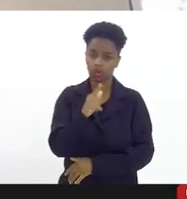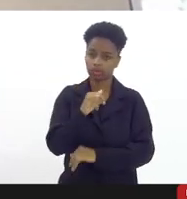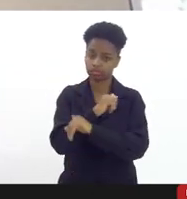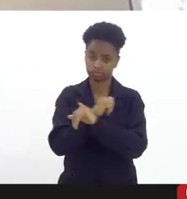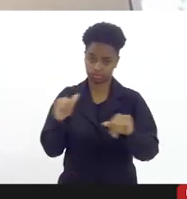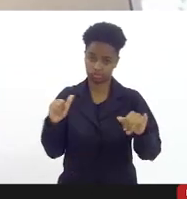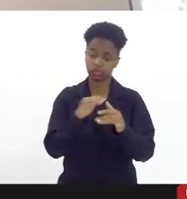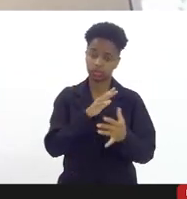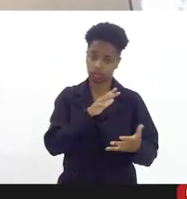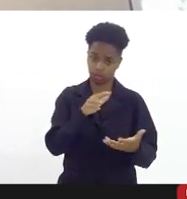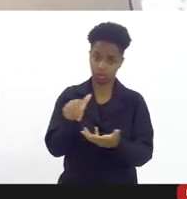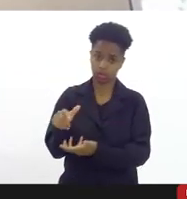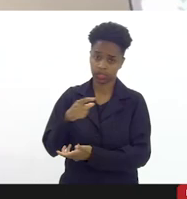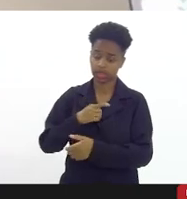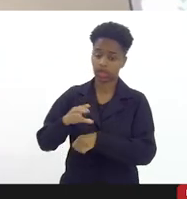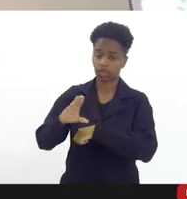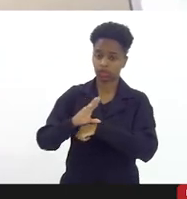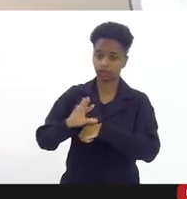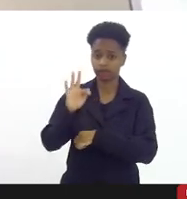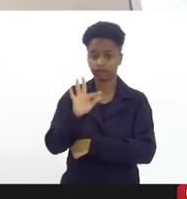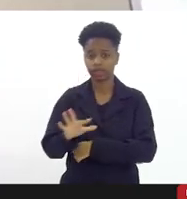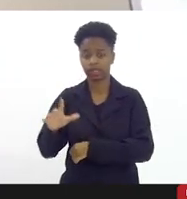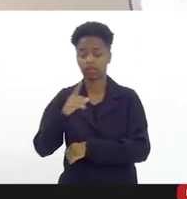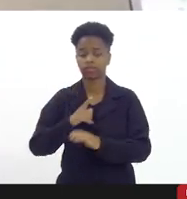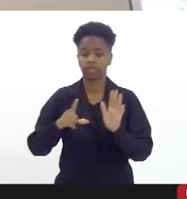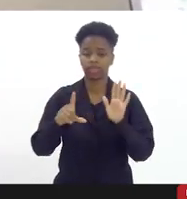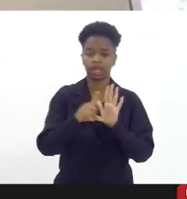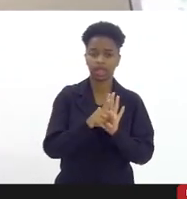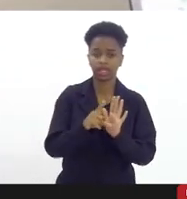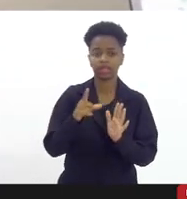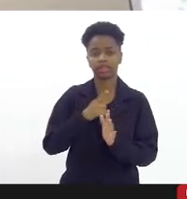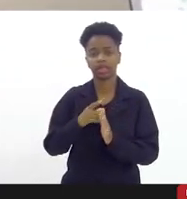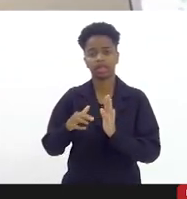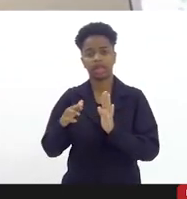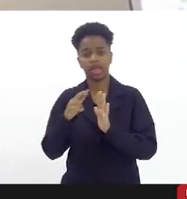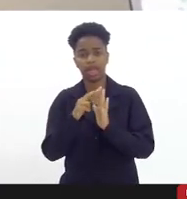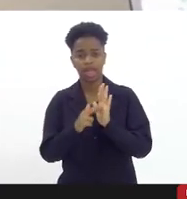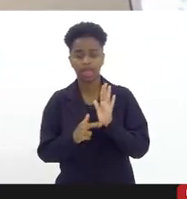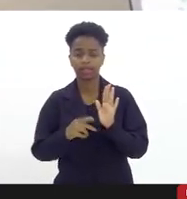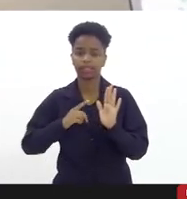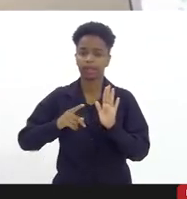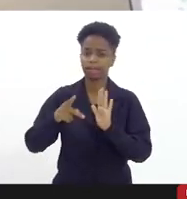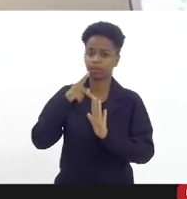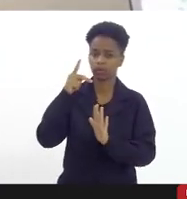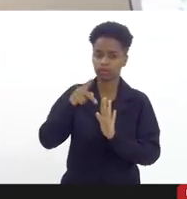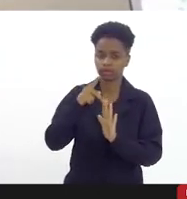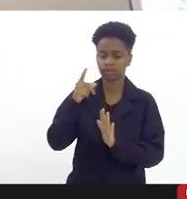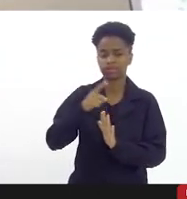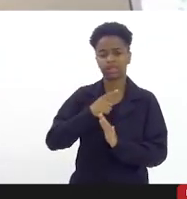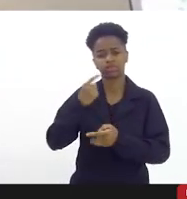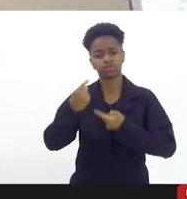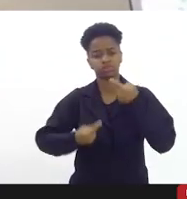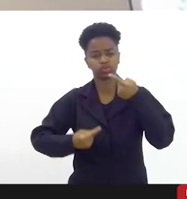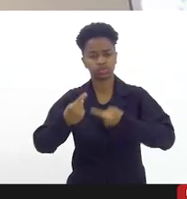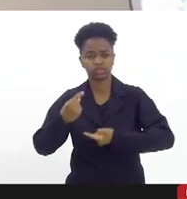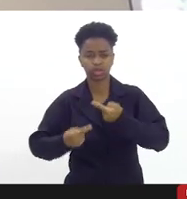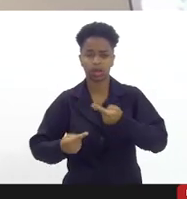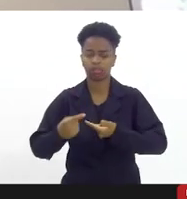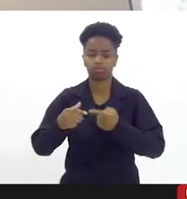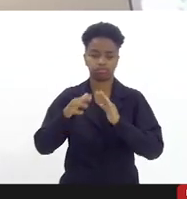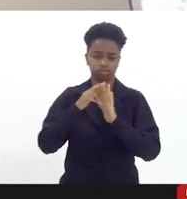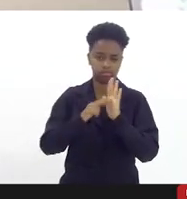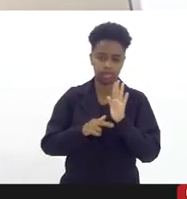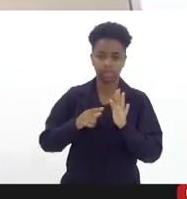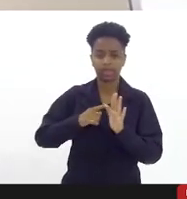no mundo tem a Constituição Federal tem legislação a gente tem nós temos portarias temos instruções normativas